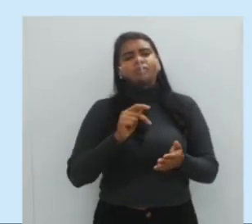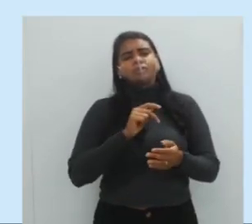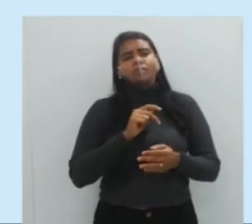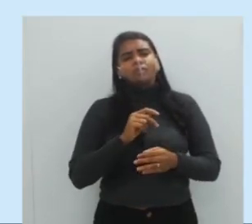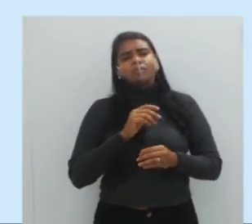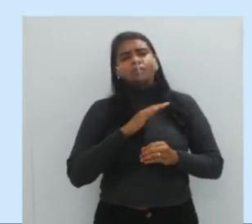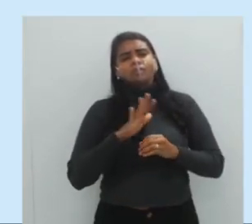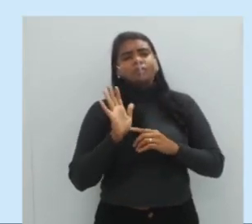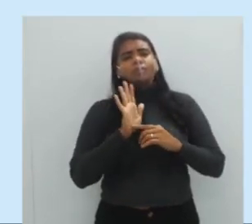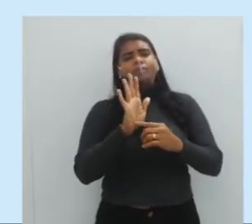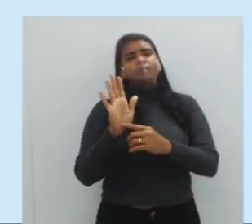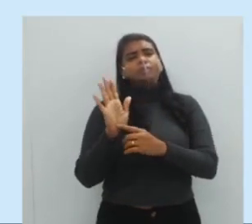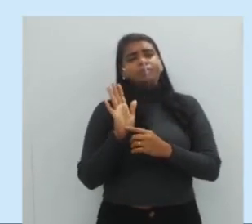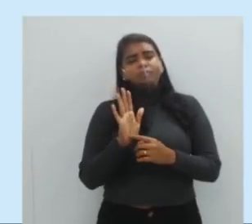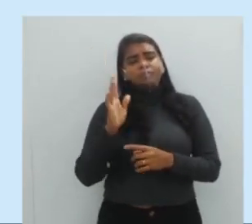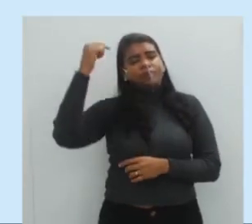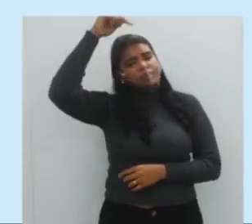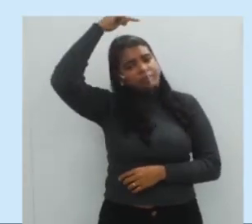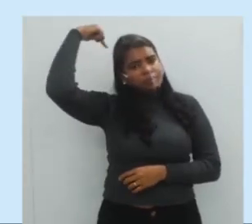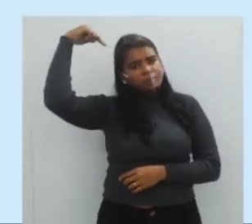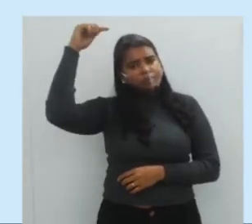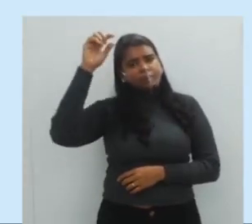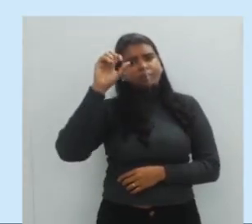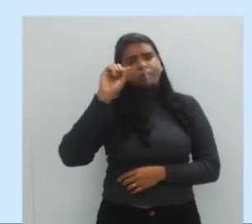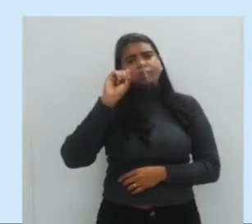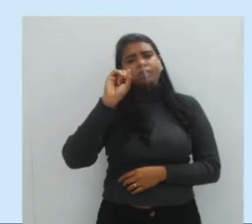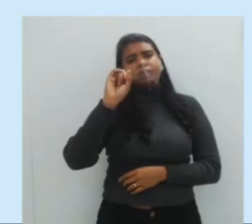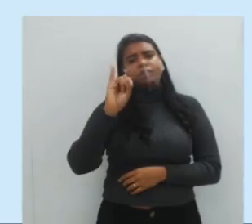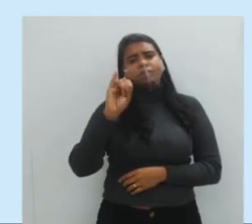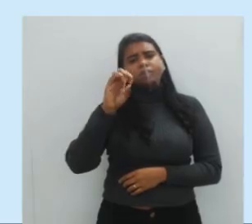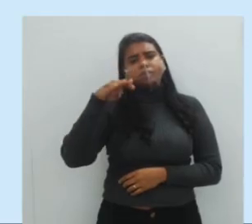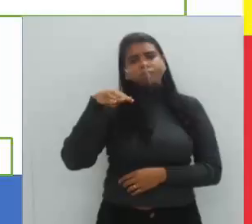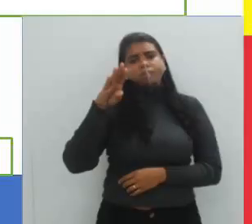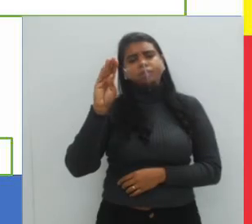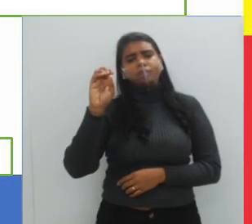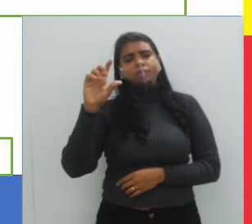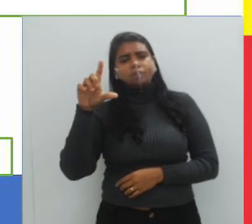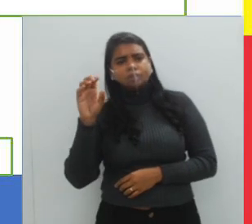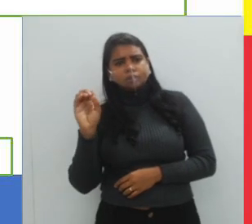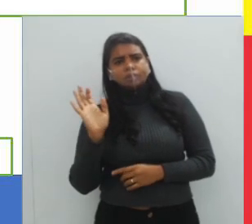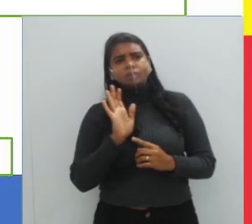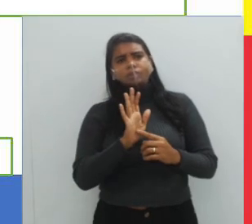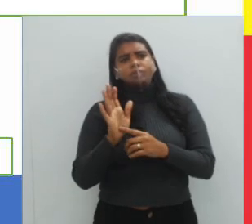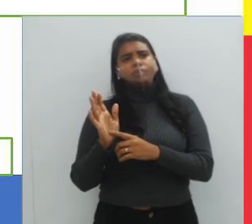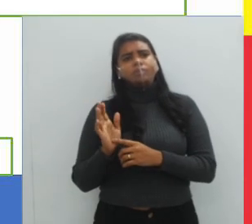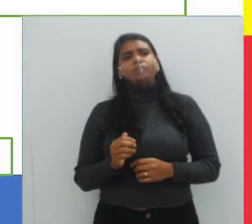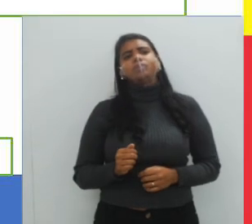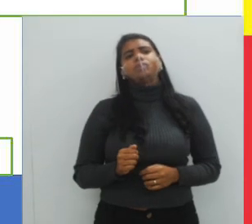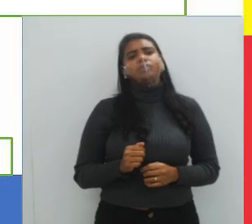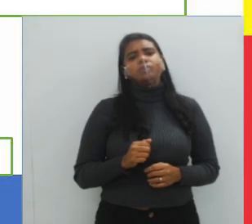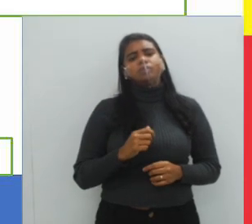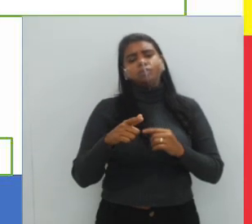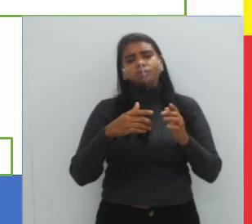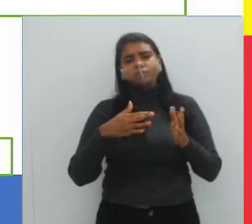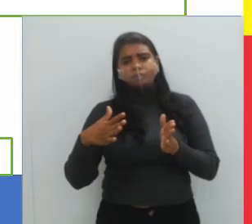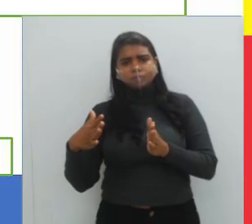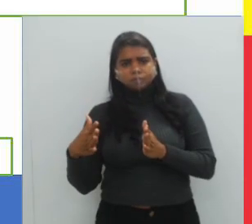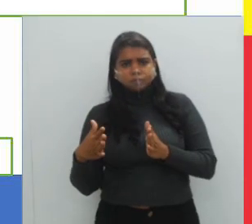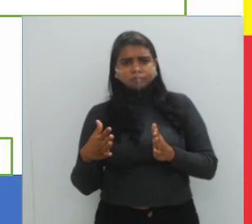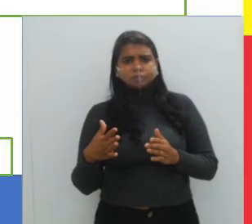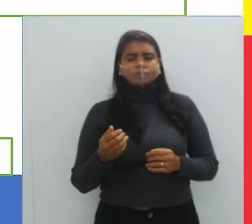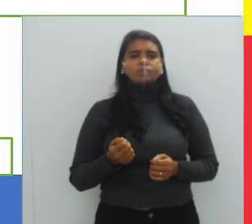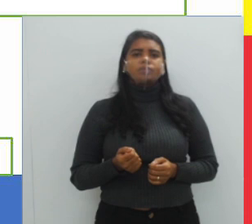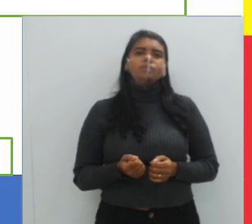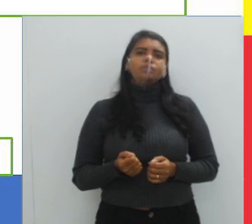sagrada, a questão dos símbolos que são sagrados para ela. Vamos lá. As tradições religiosas do mundo